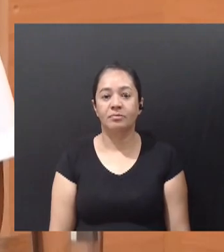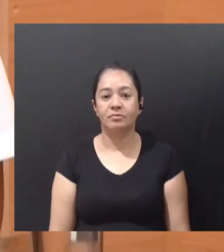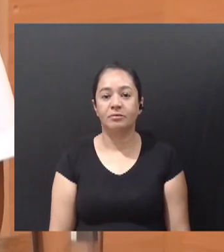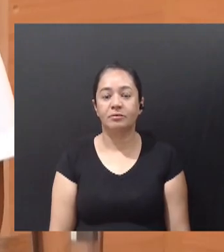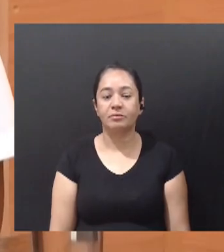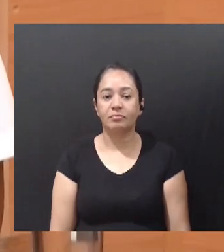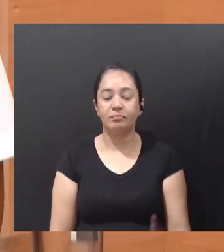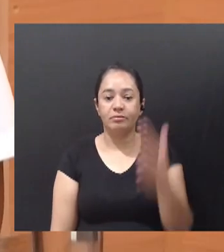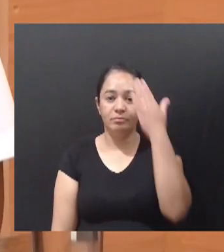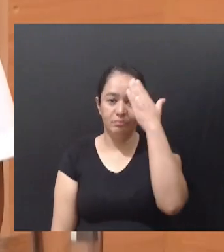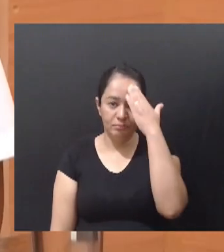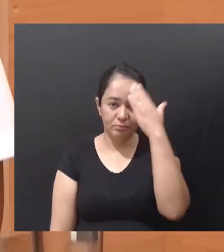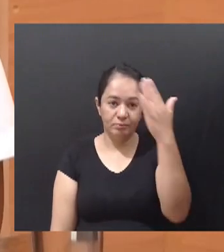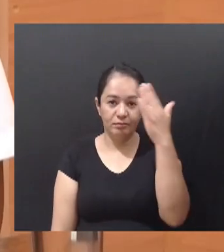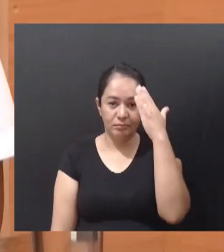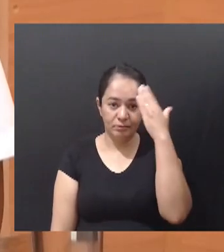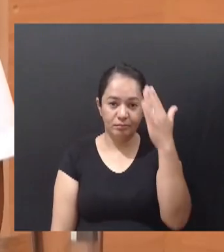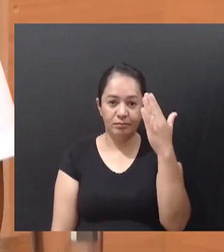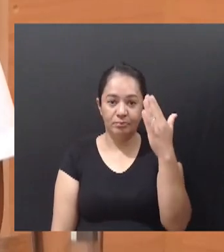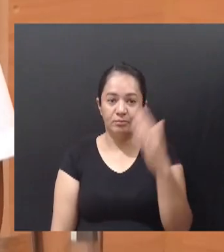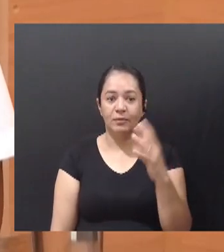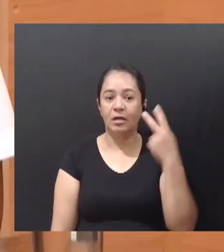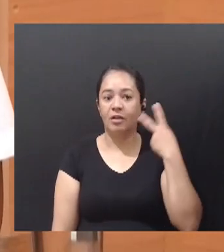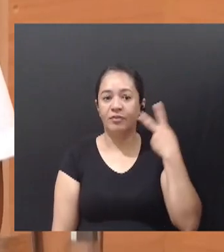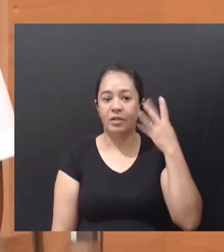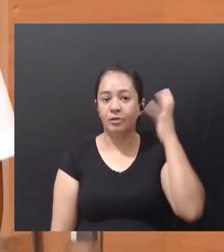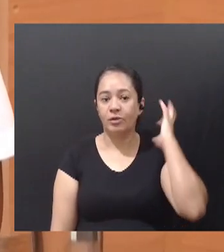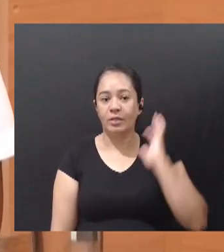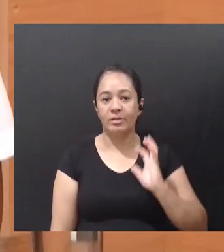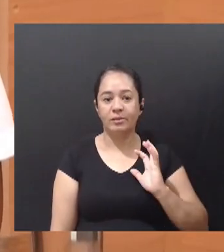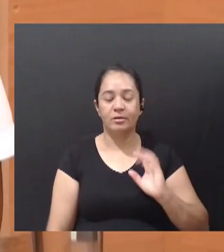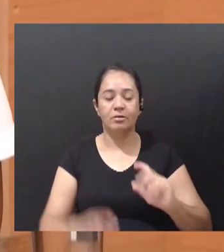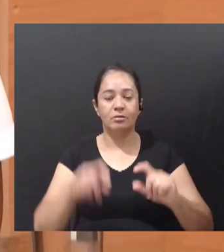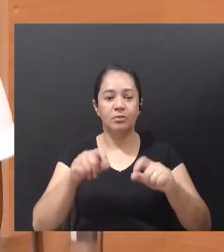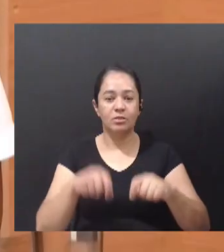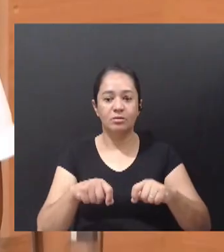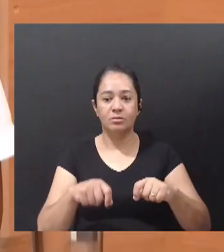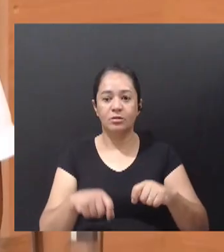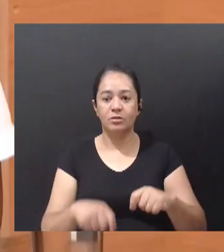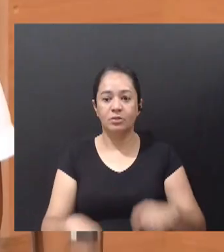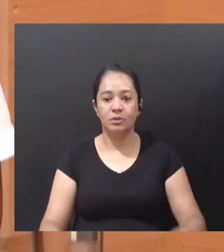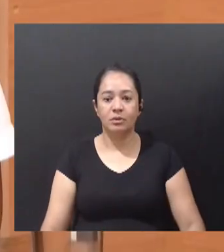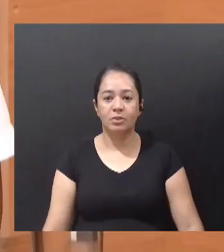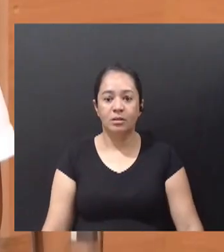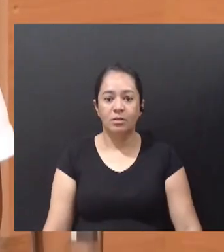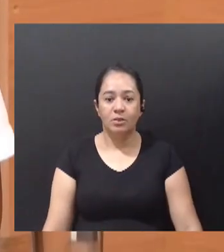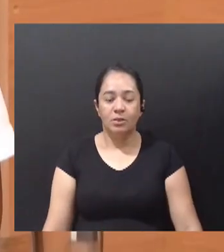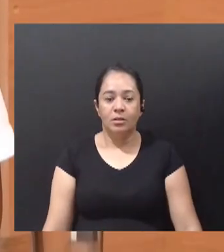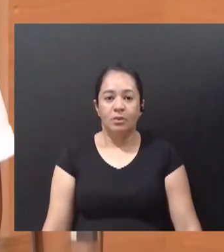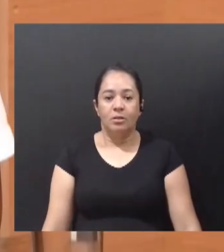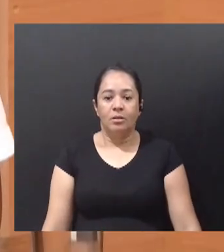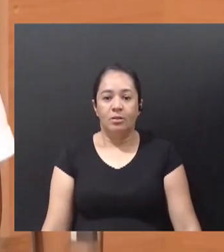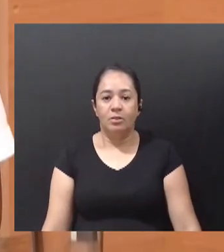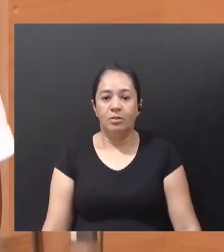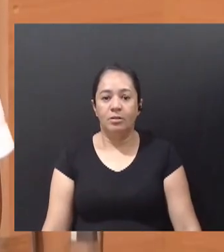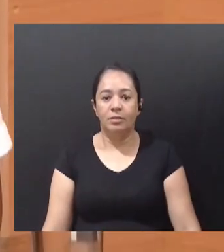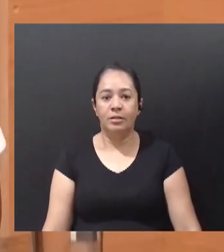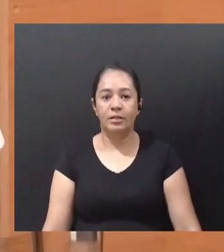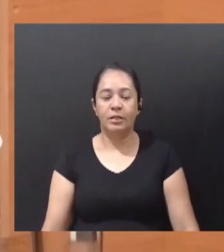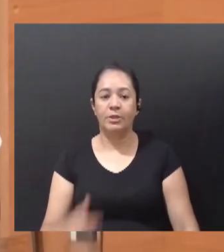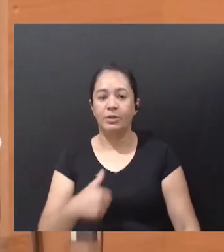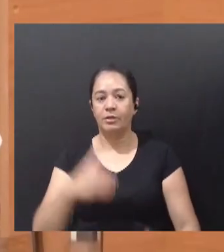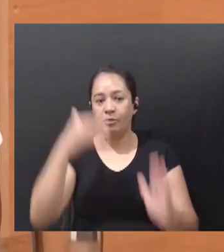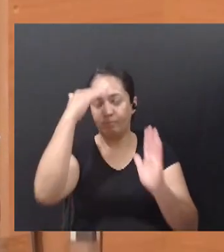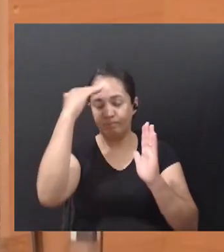obrigado, Guida Calisto, por possibilitar que eu cumpra essa tarefa que